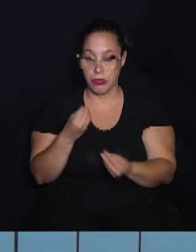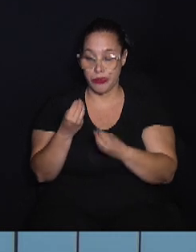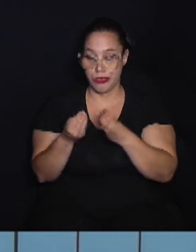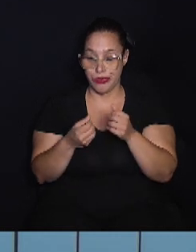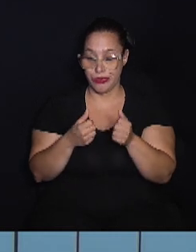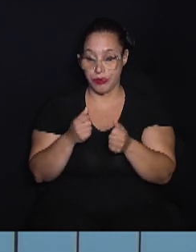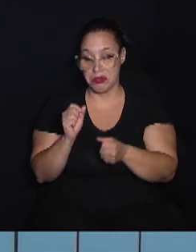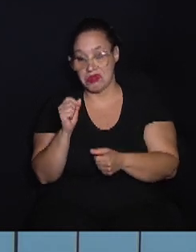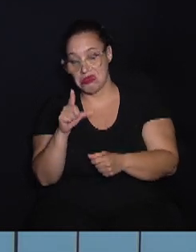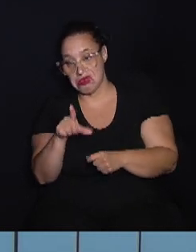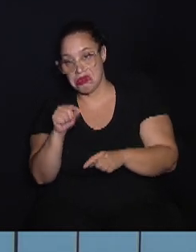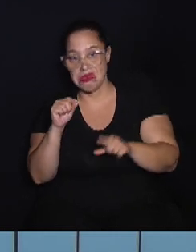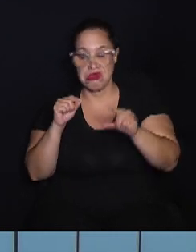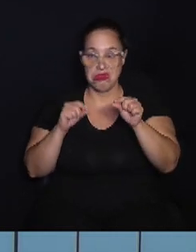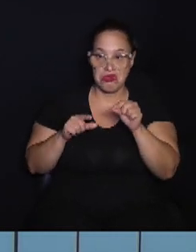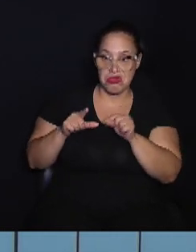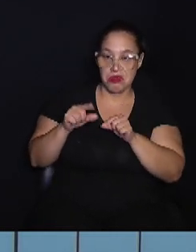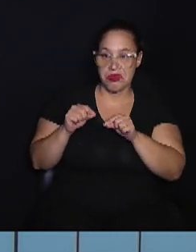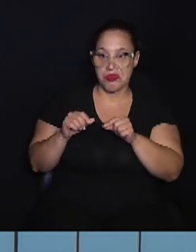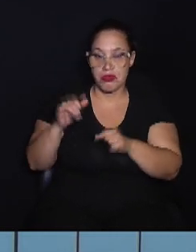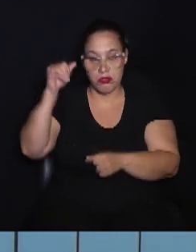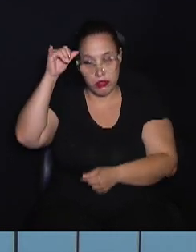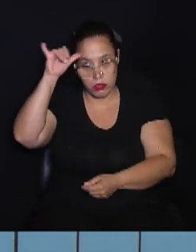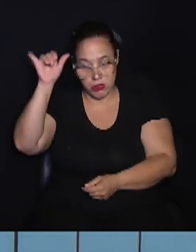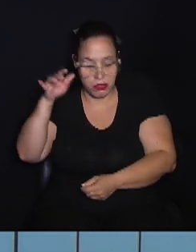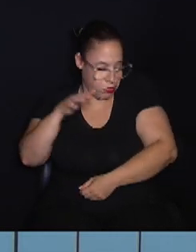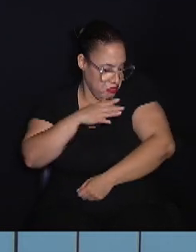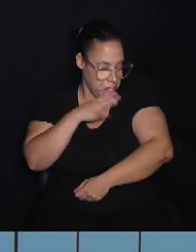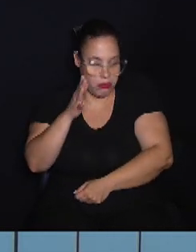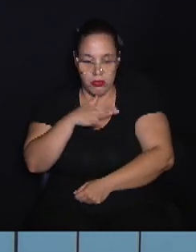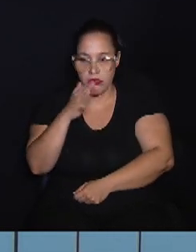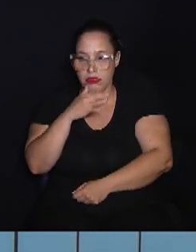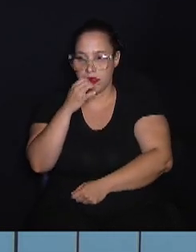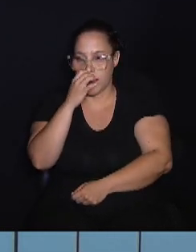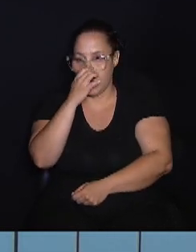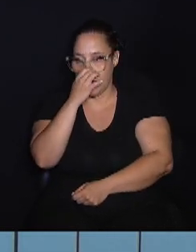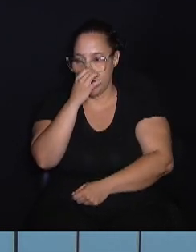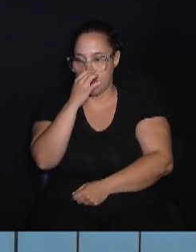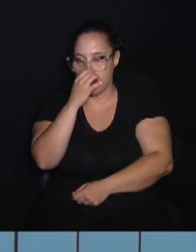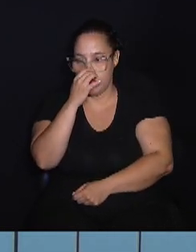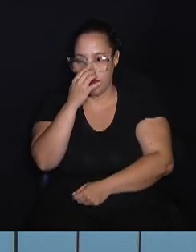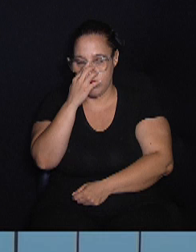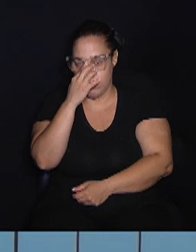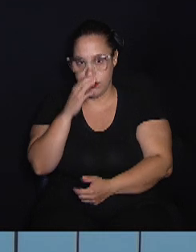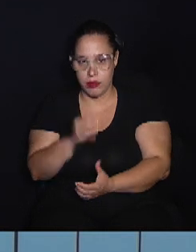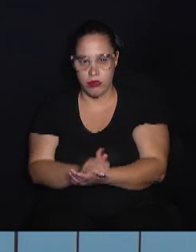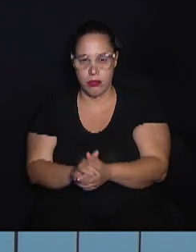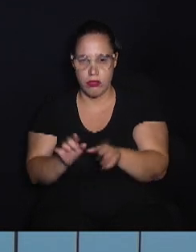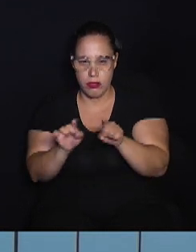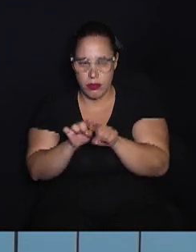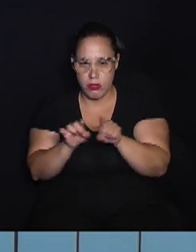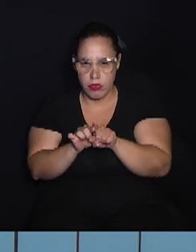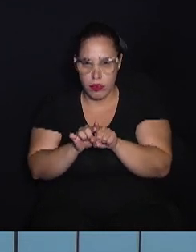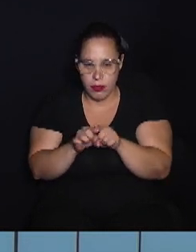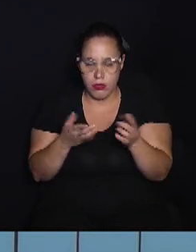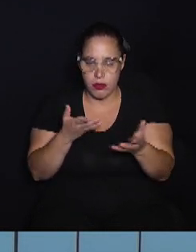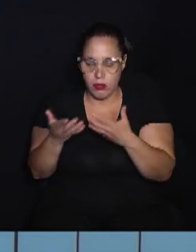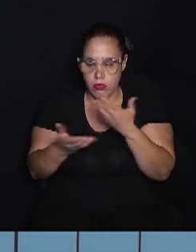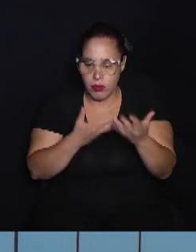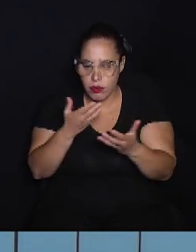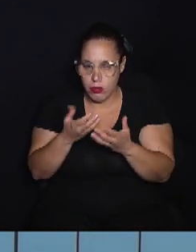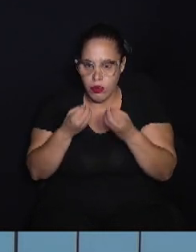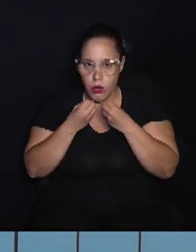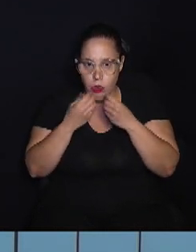alternativas então para evitar aquele odor né E também proporcionar aí o o